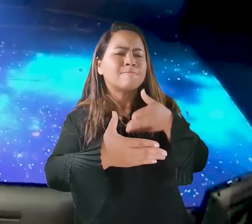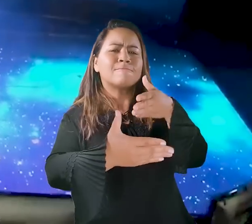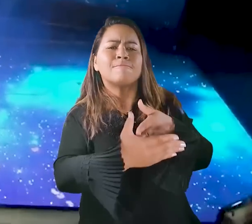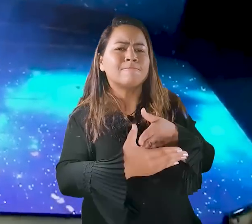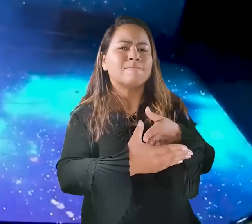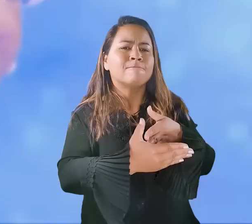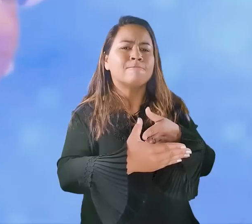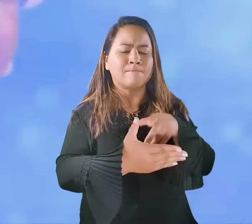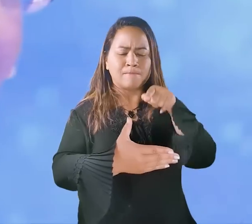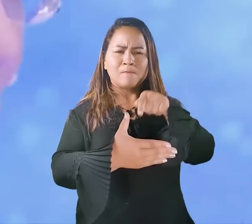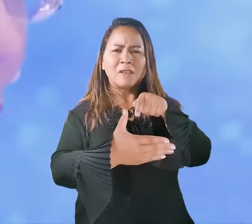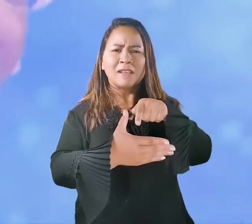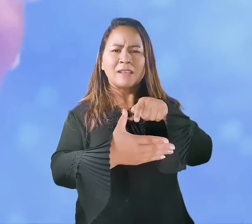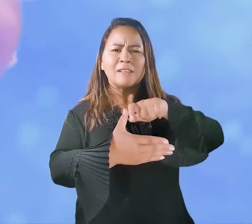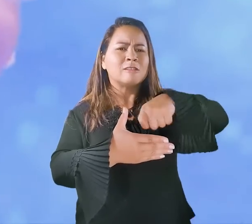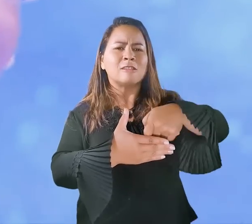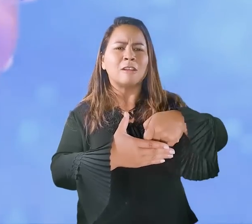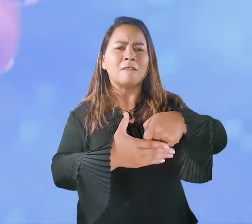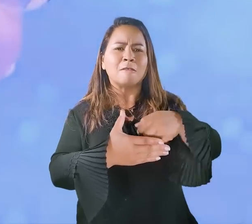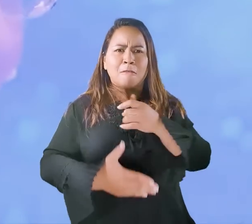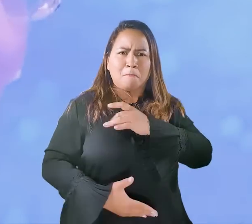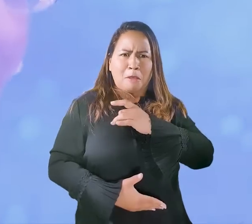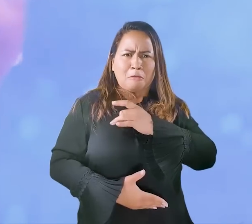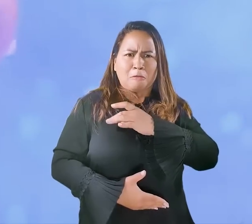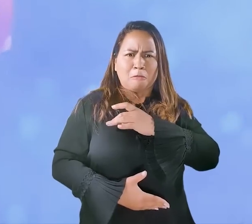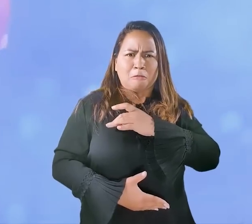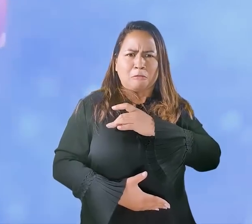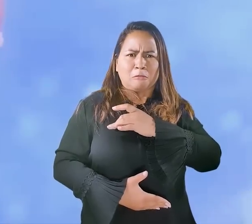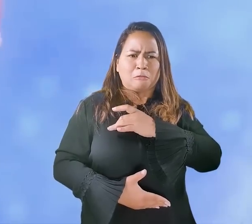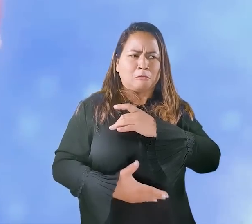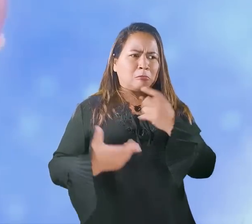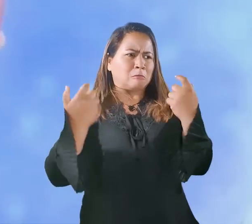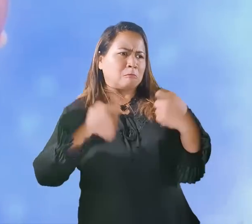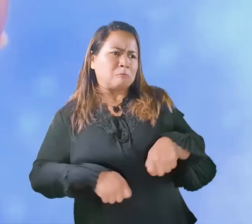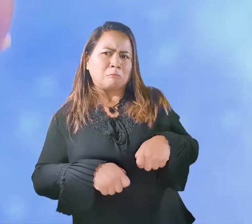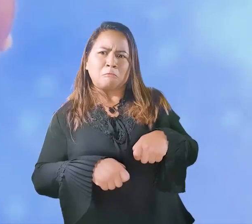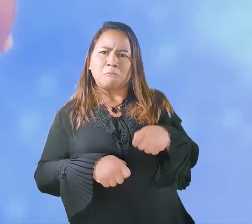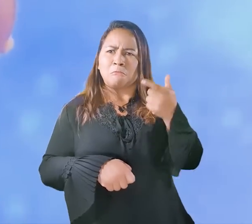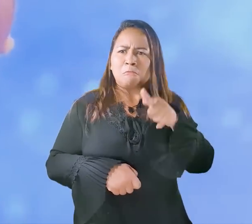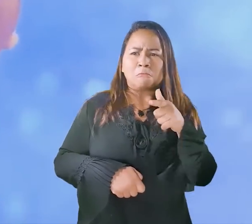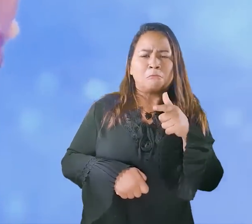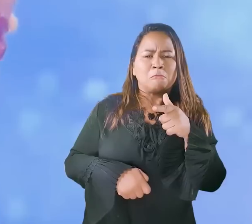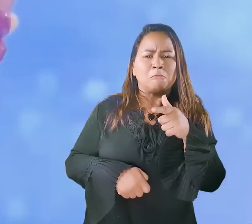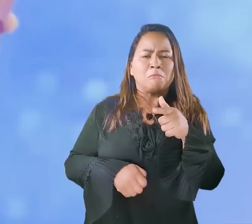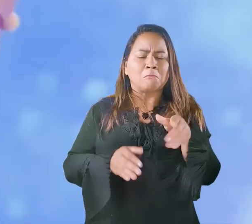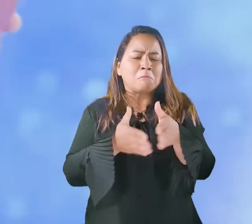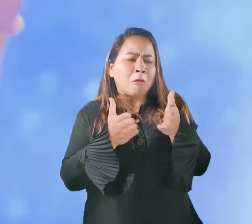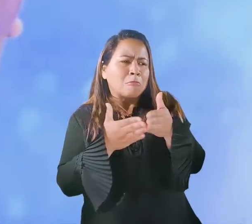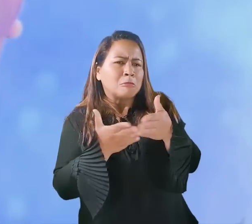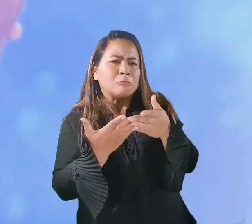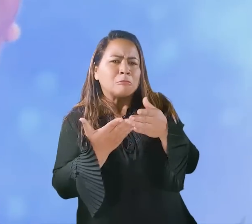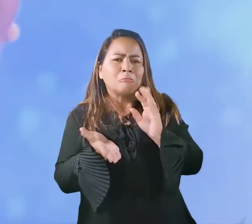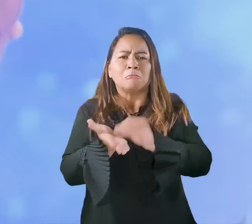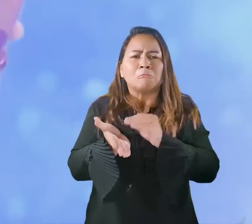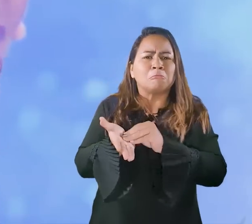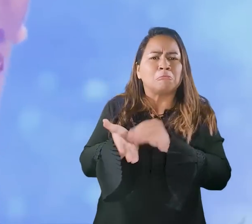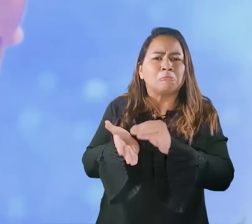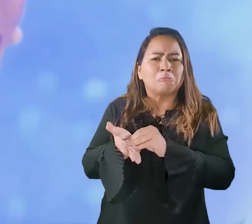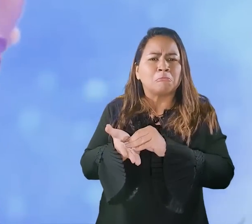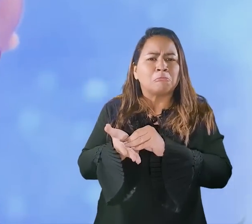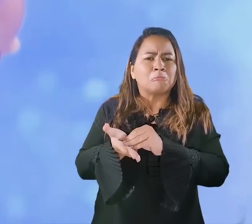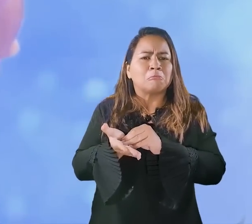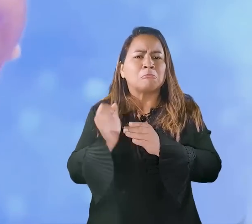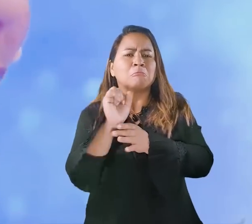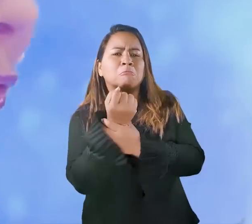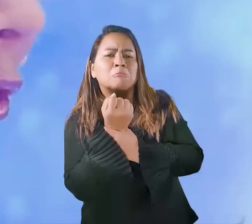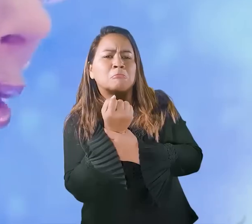Incapacidade? Insegurança? Escassez? Falta? Falta de confiança? Não